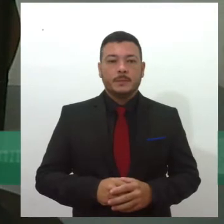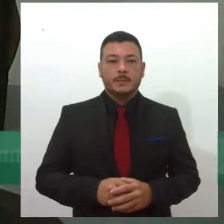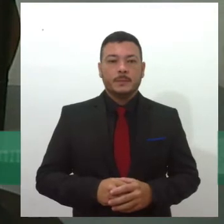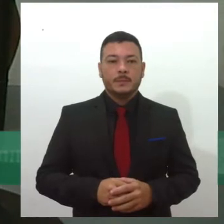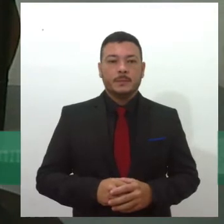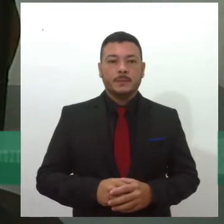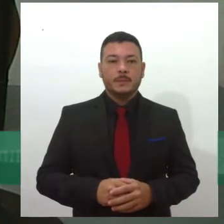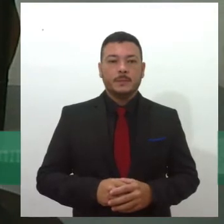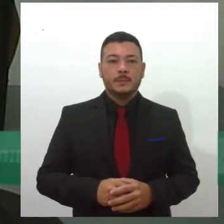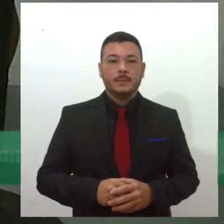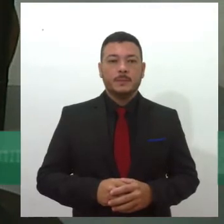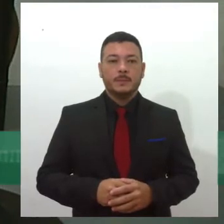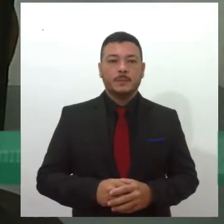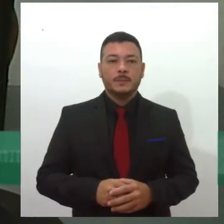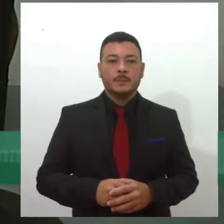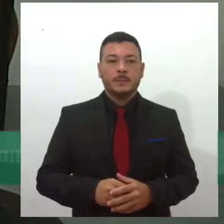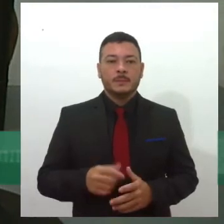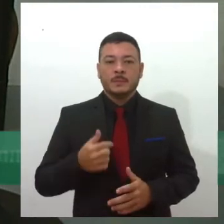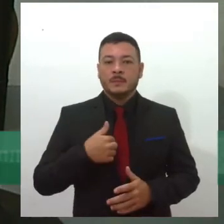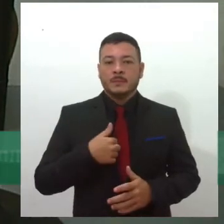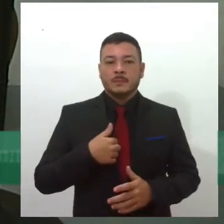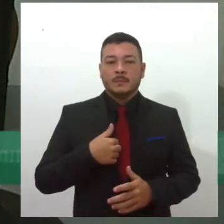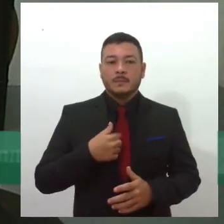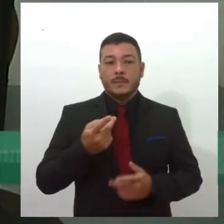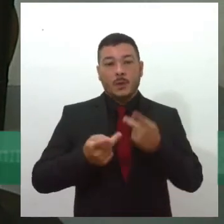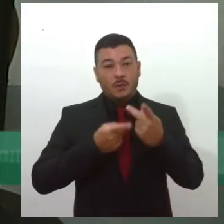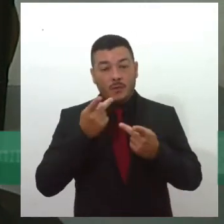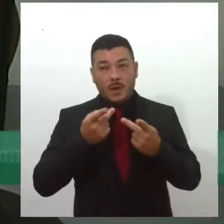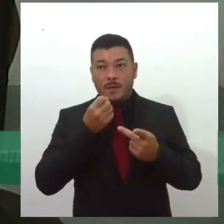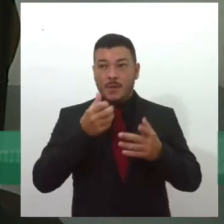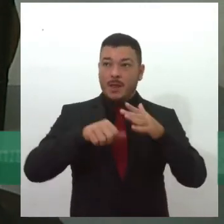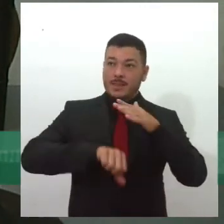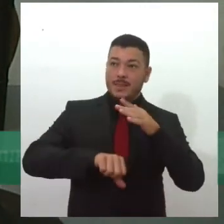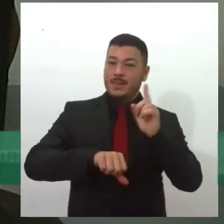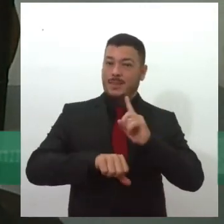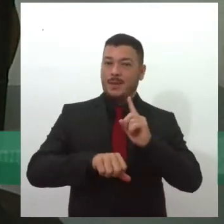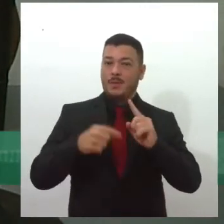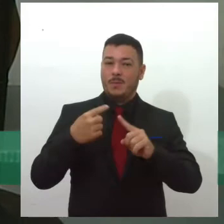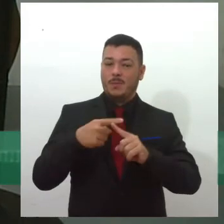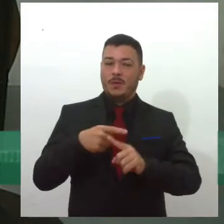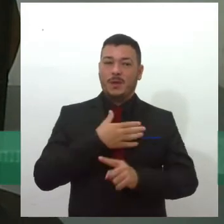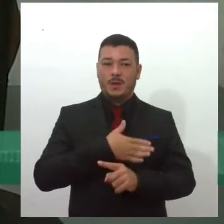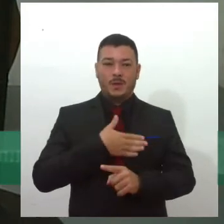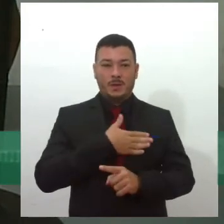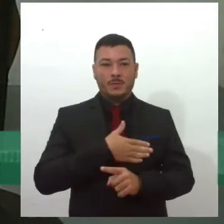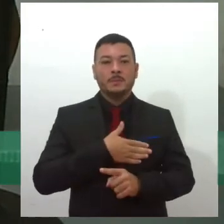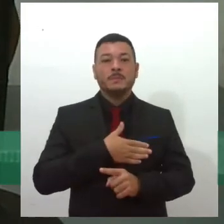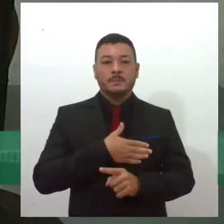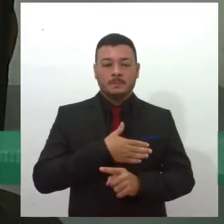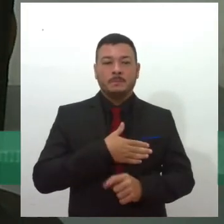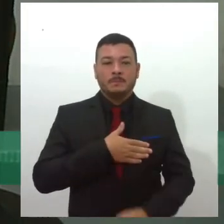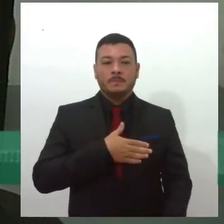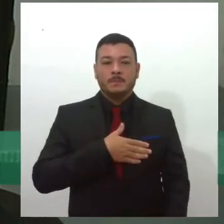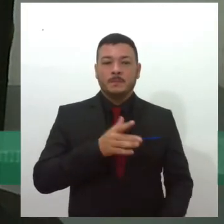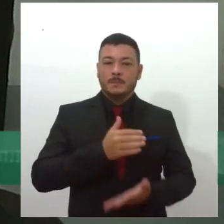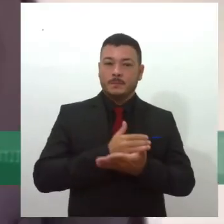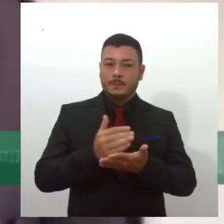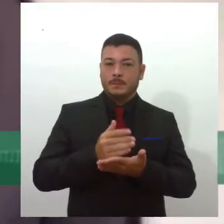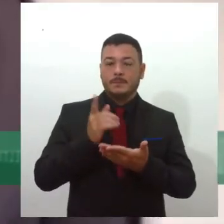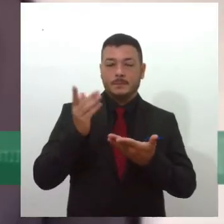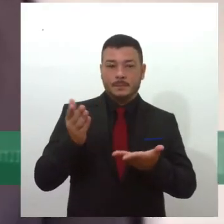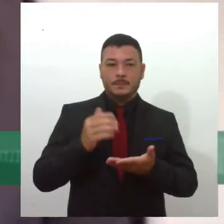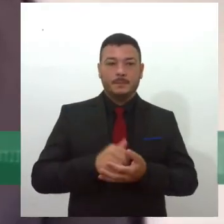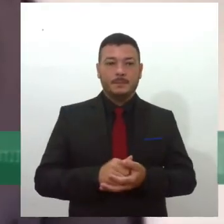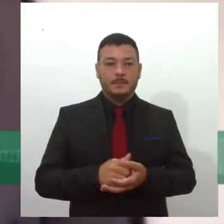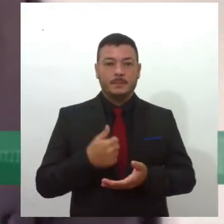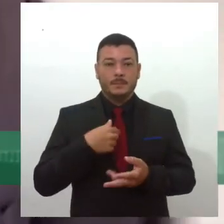Veja, eu não vou arriscar nenhum ponto negativo, porque eu gosto dessa iniciativa, né? Eu